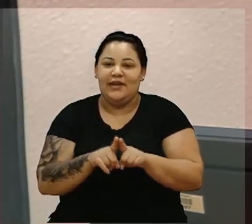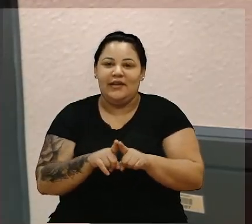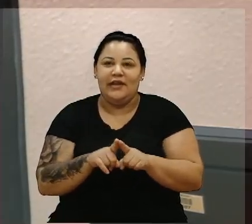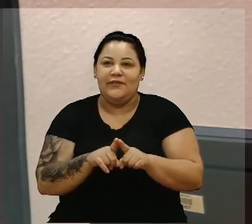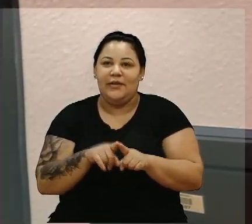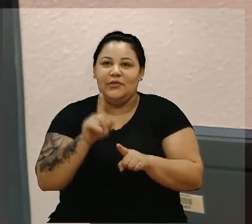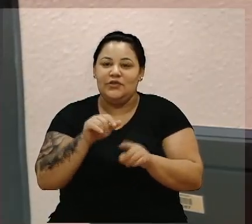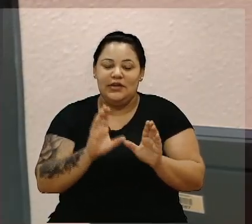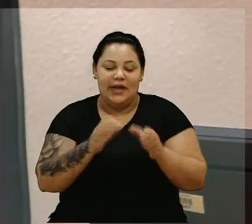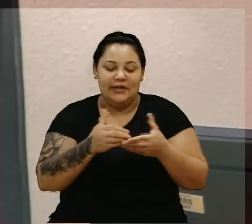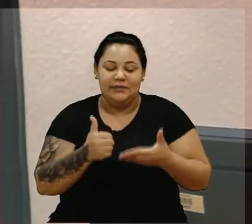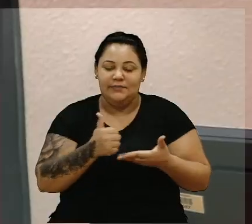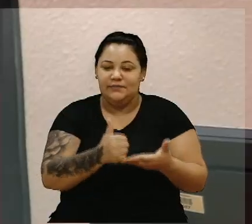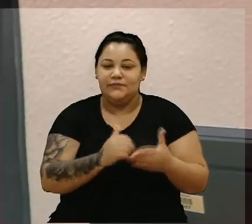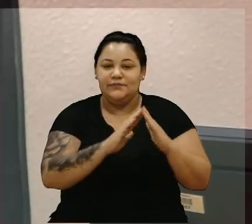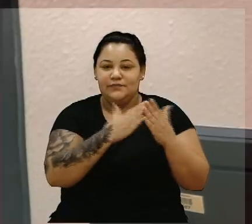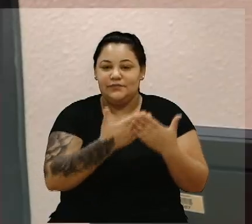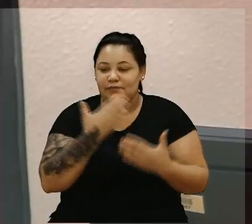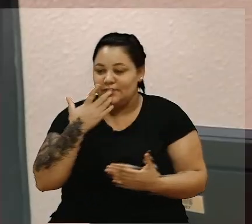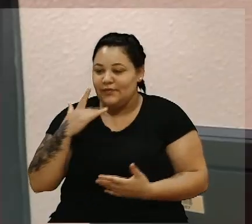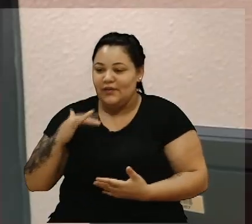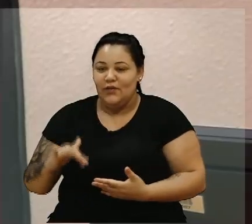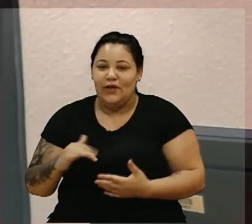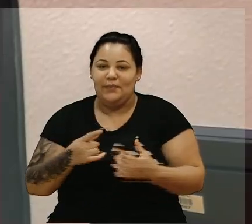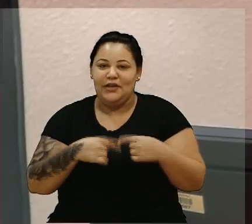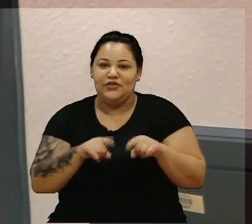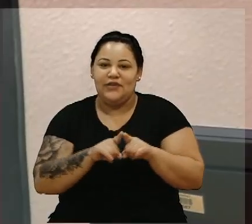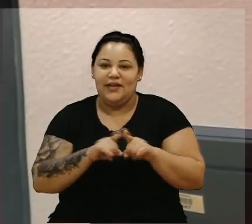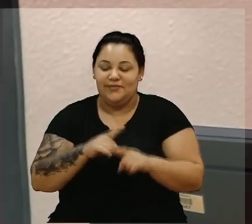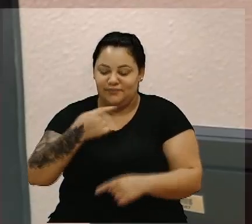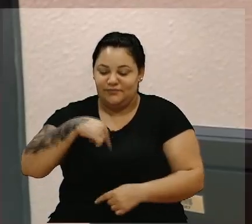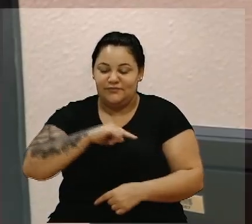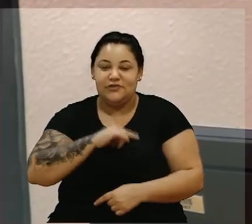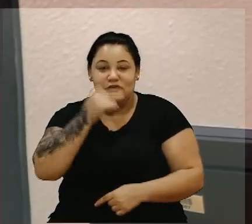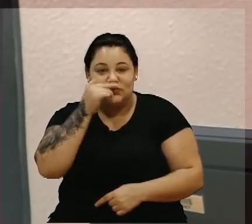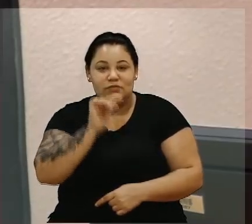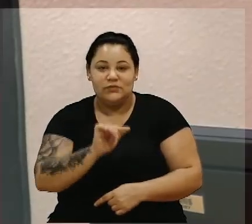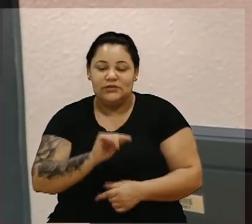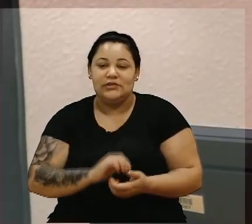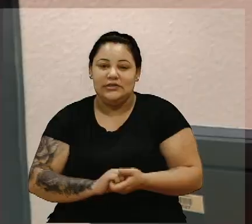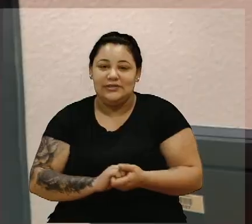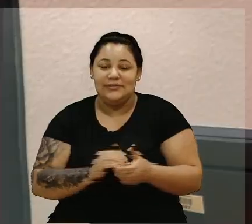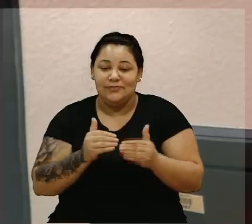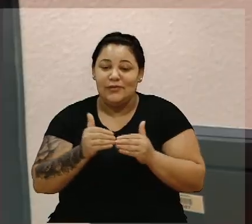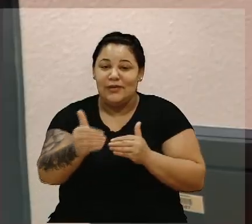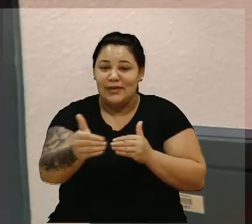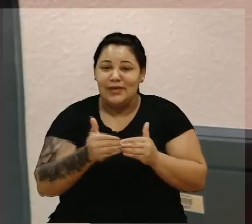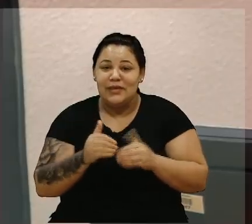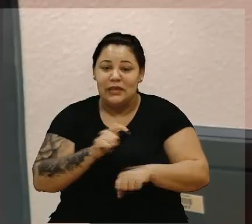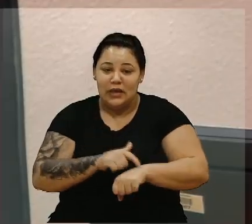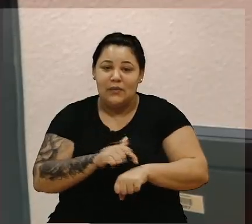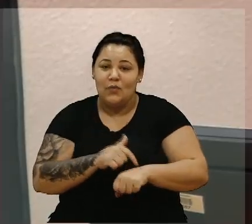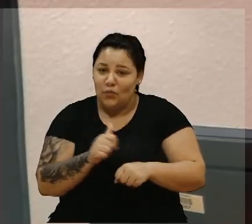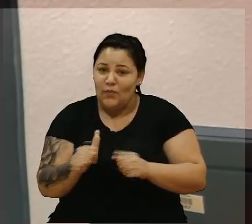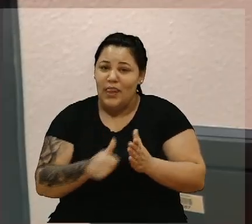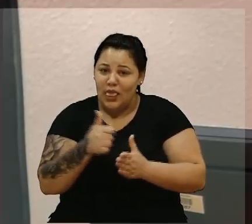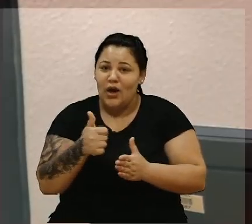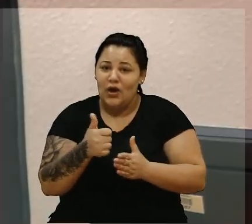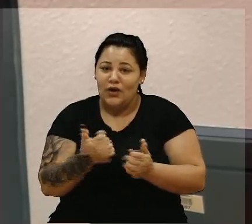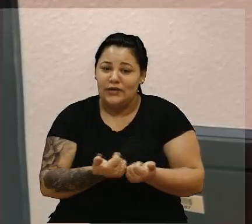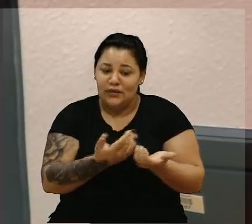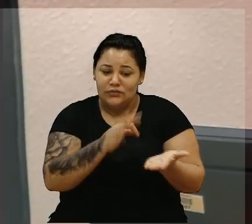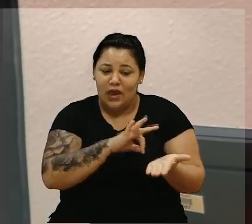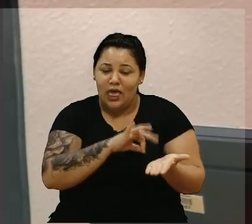da educação infantil, para que a gente consiga, a médio e a longo prazo, dar o piso do magistério a esses